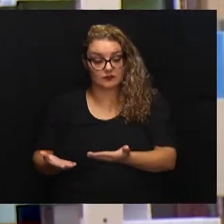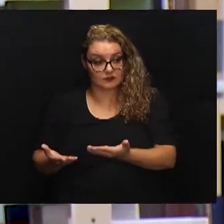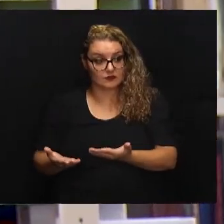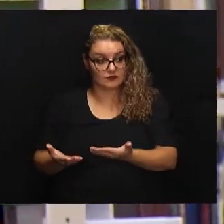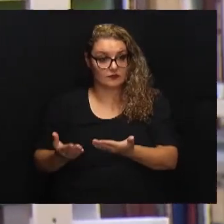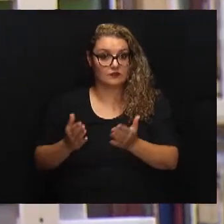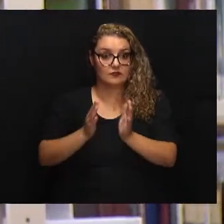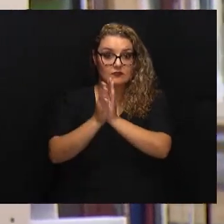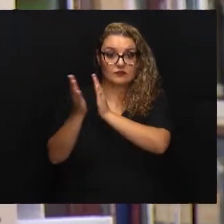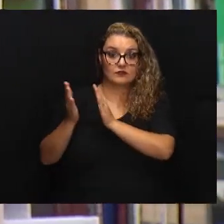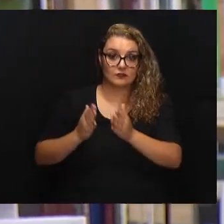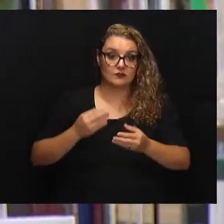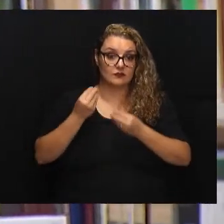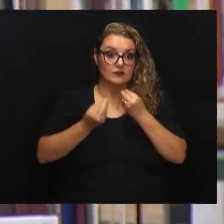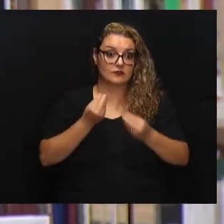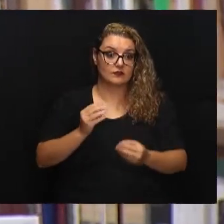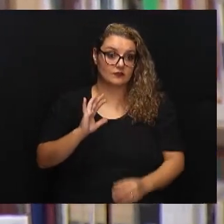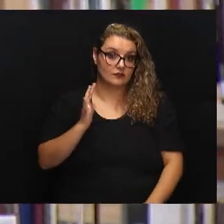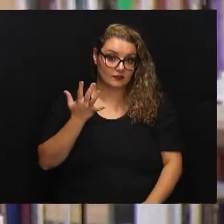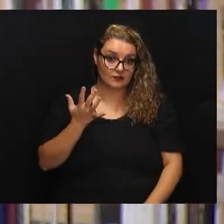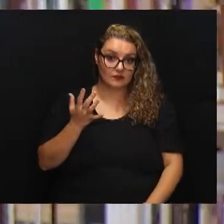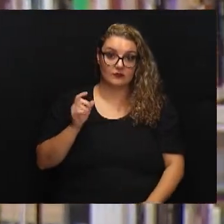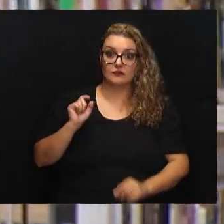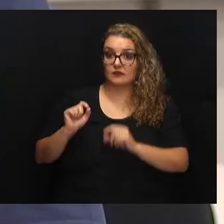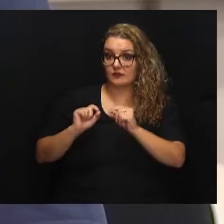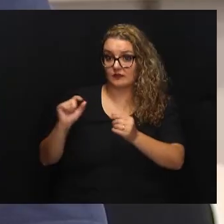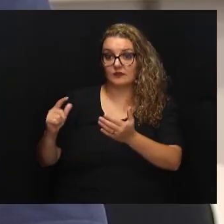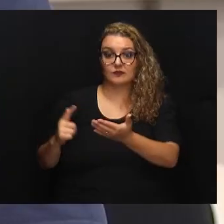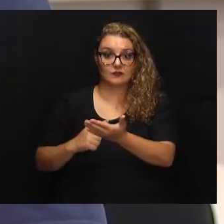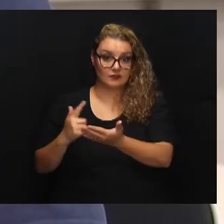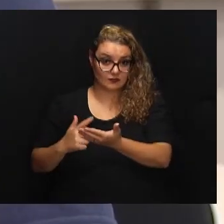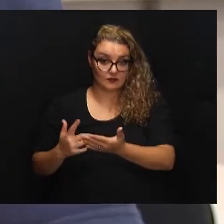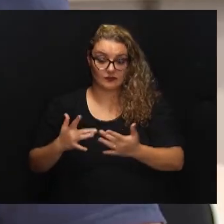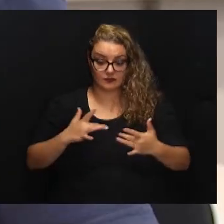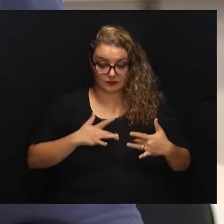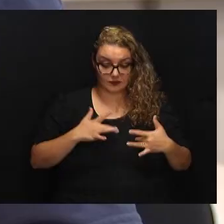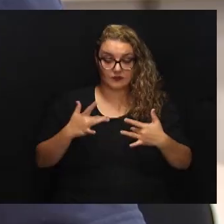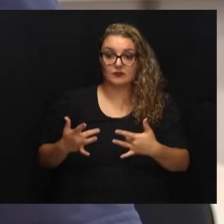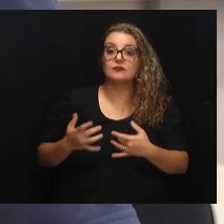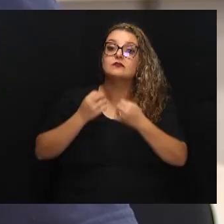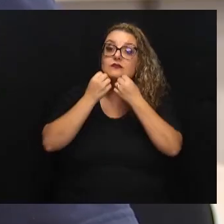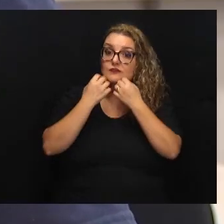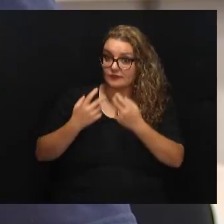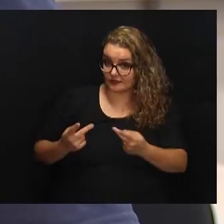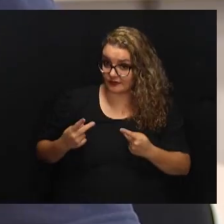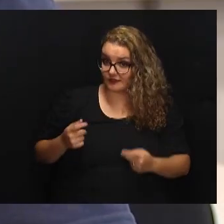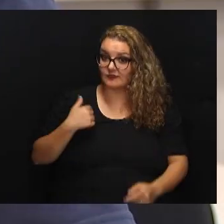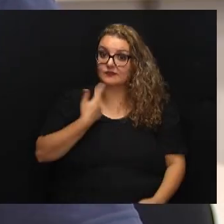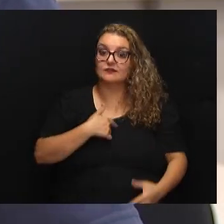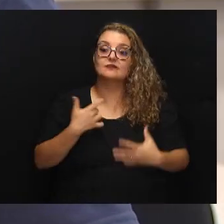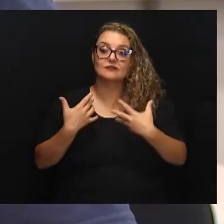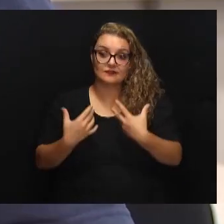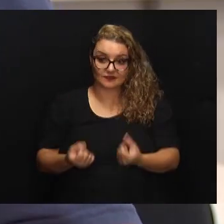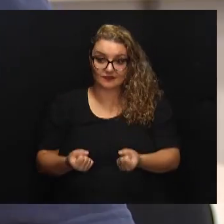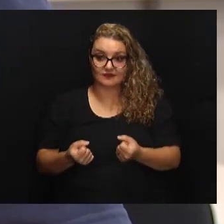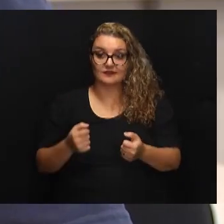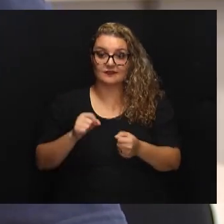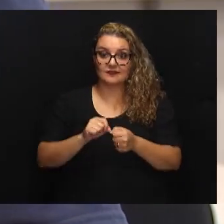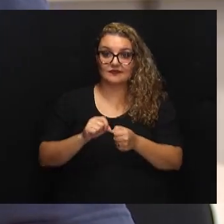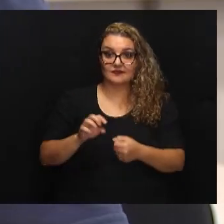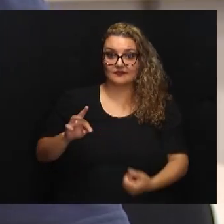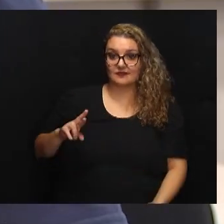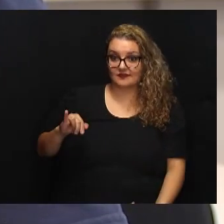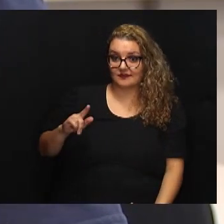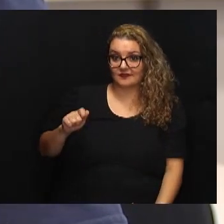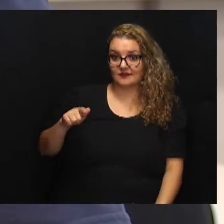casa, quero trazer aqui para a biblioteca. Como que isso funciona? Quem tem livros e quer doar é bem-vindo,